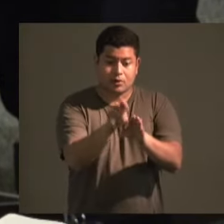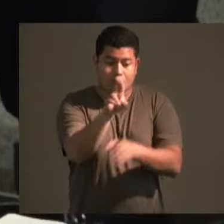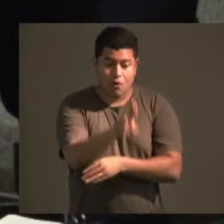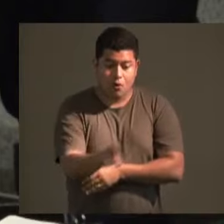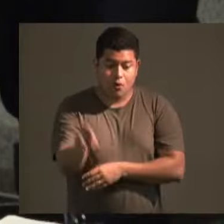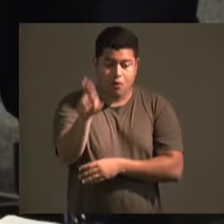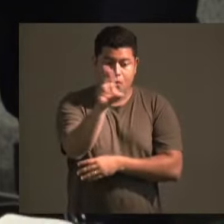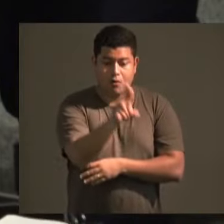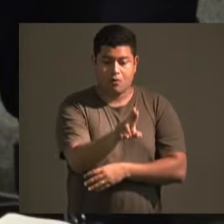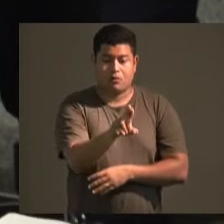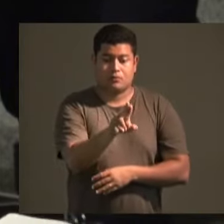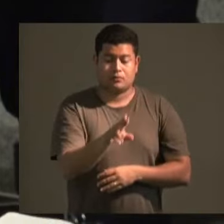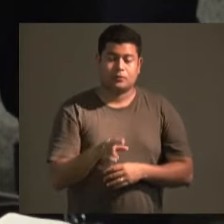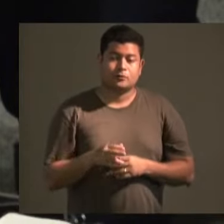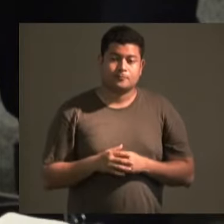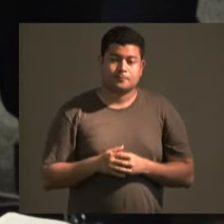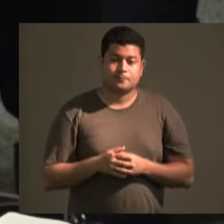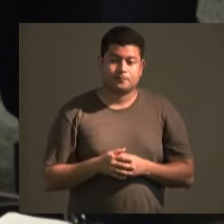utilizar